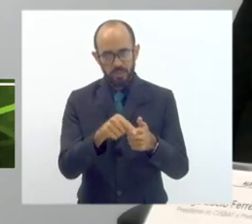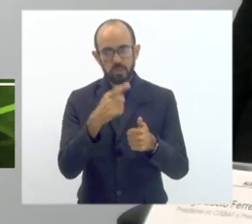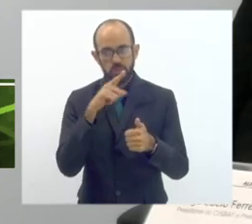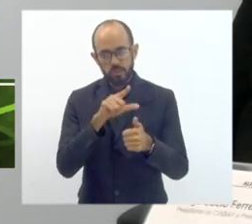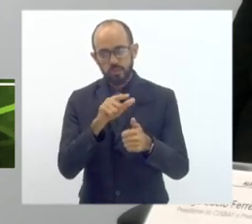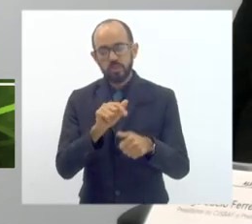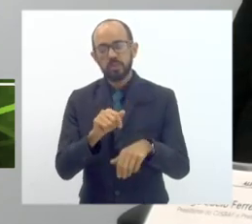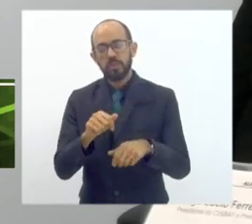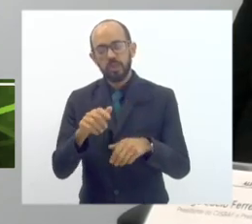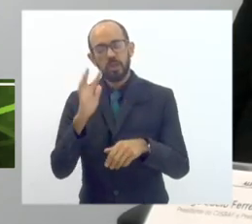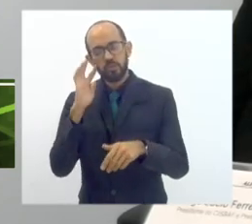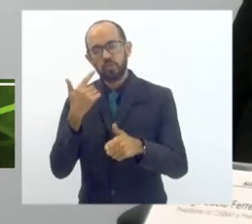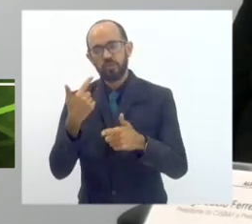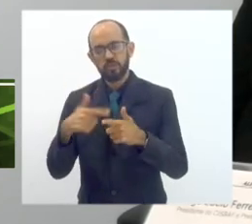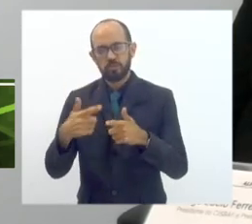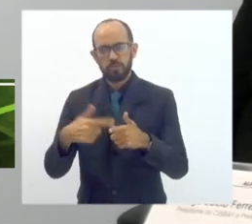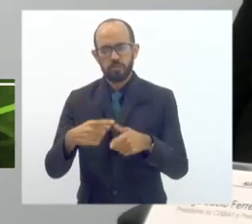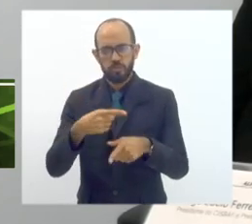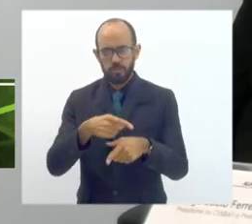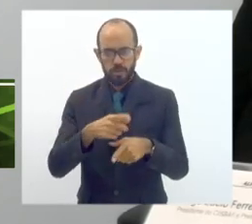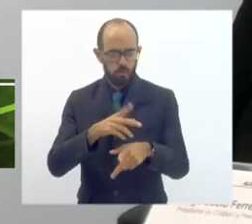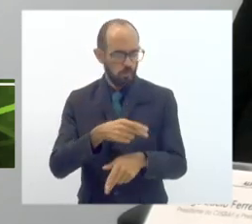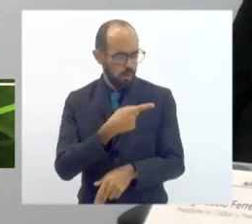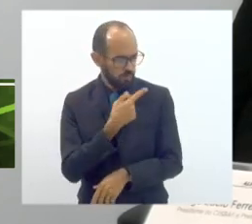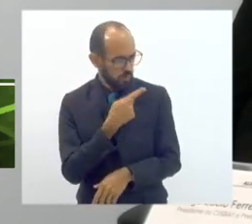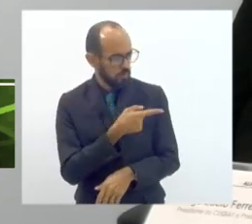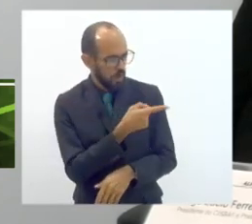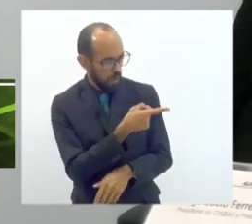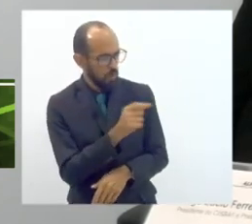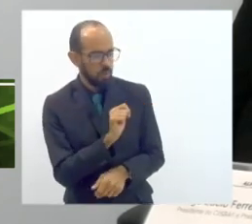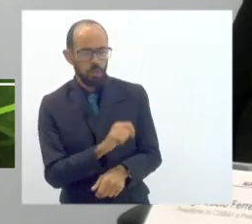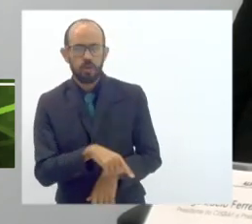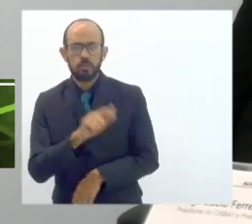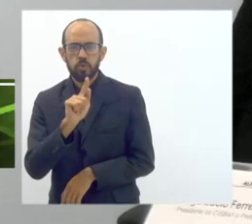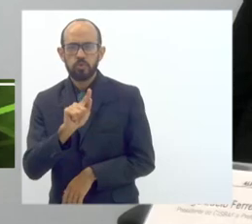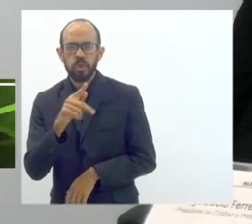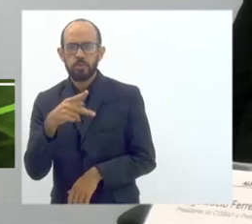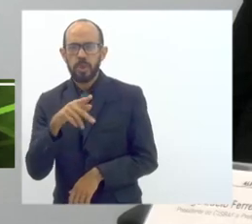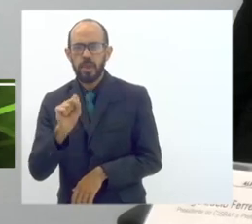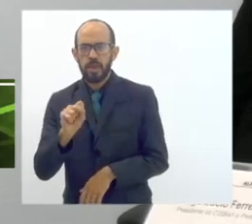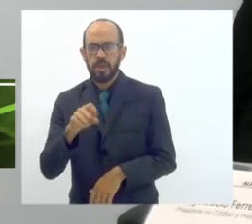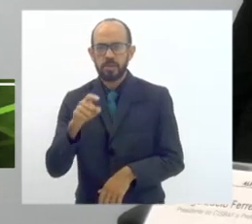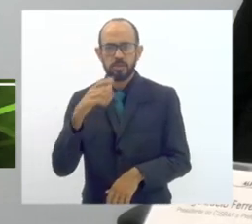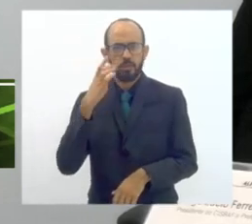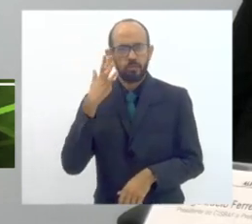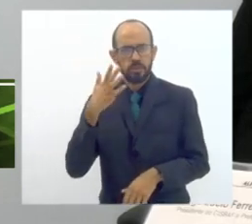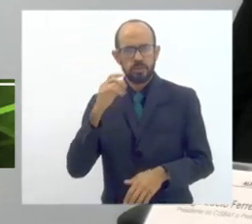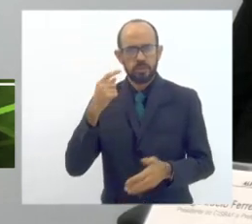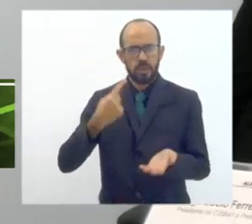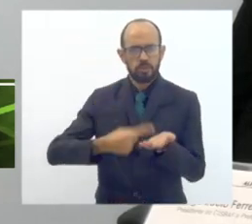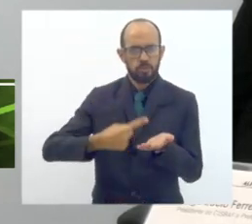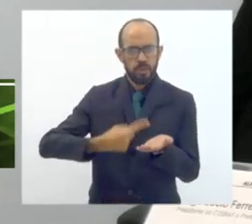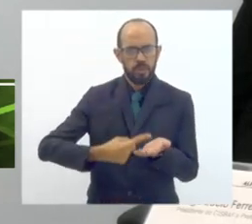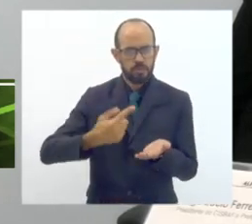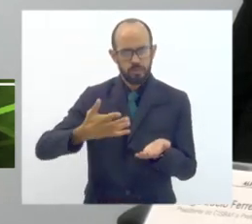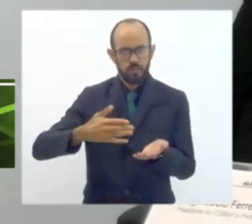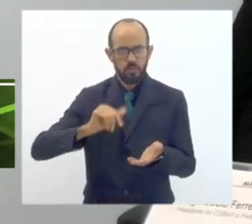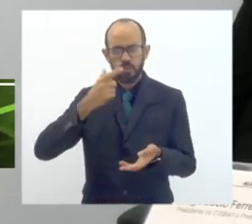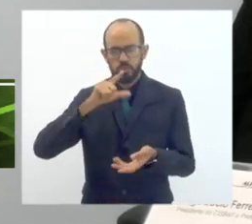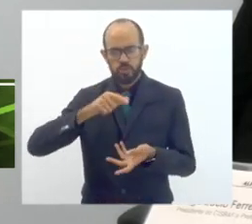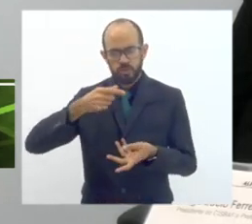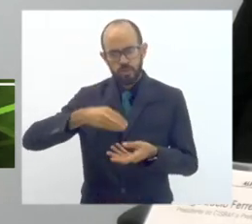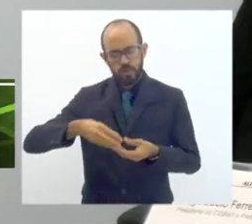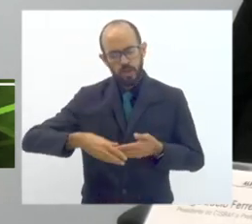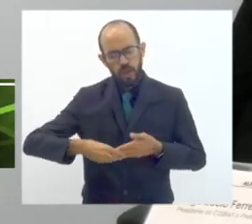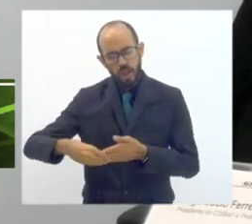essas necessidades, conforme você mesmo já mencionou, mapeado por GPS, com facilidade de marcação, e aí atenderia, não tem